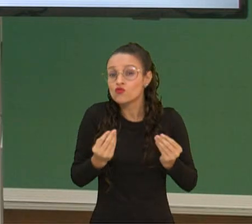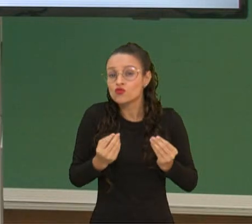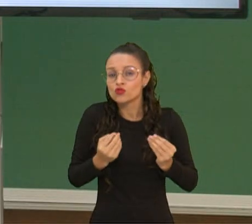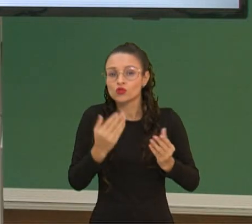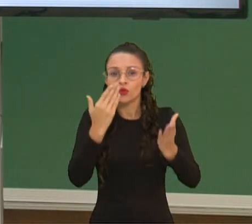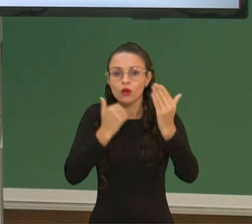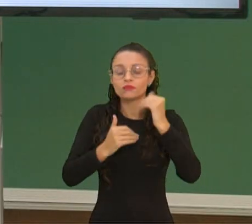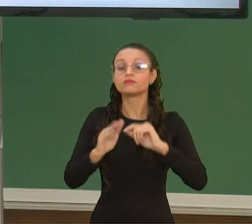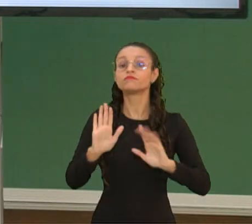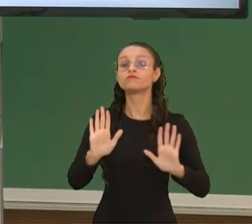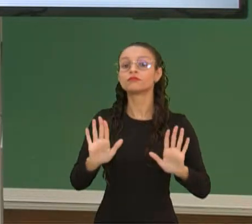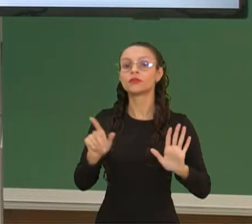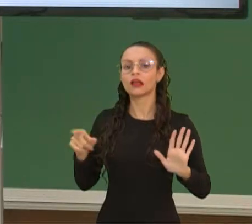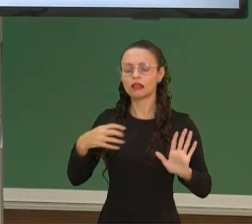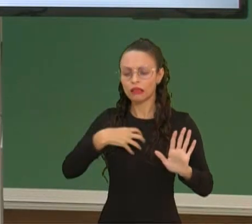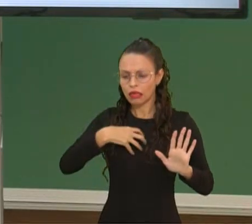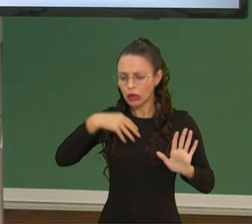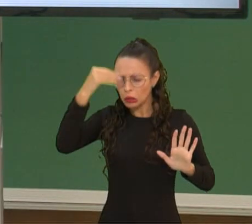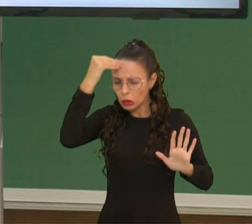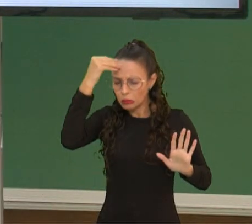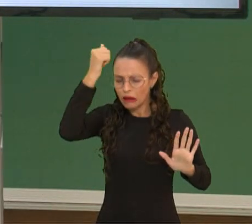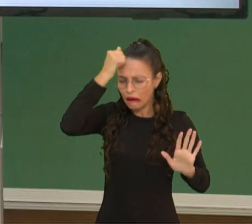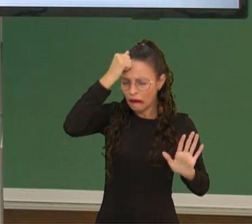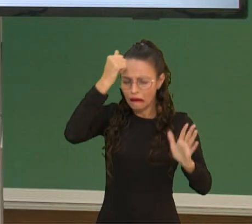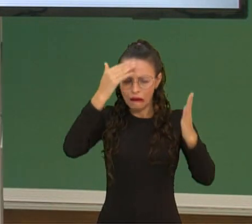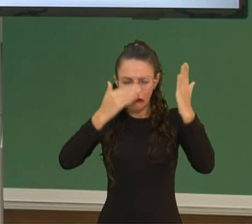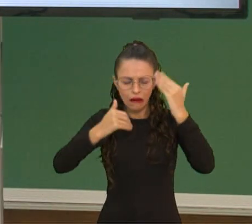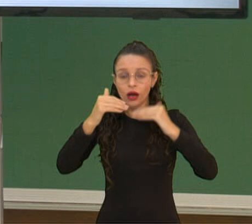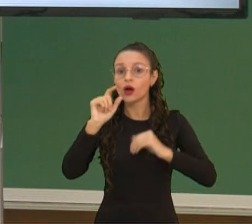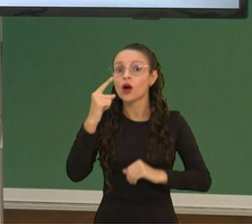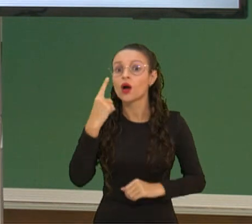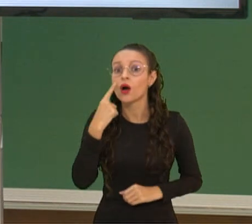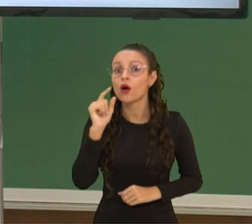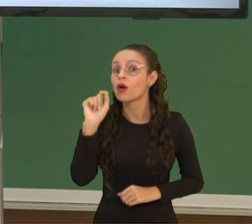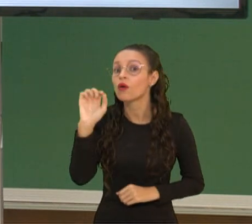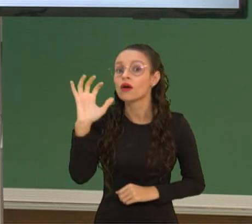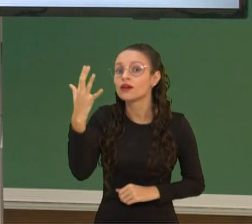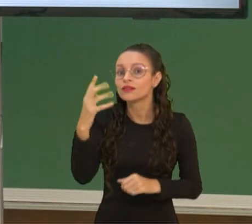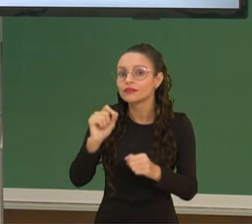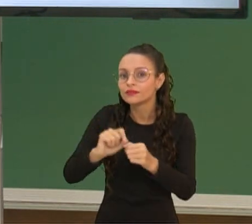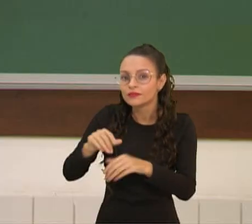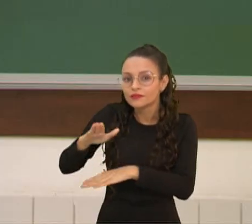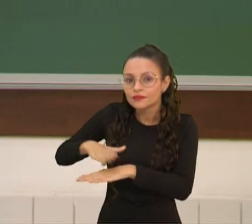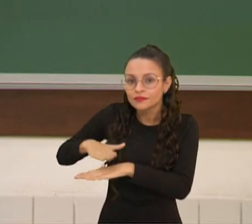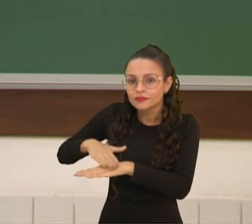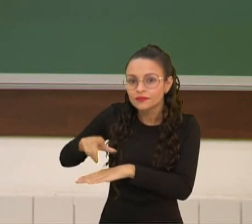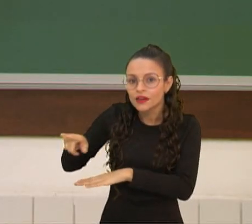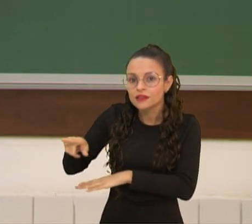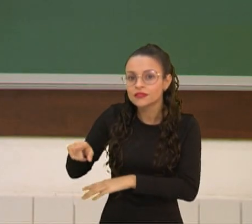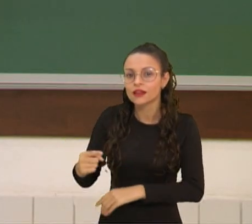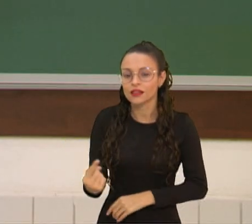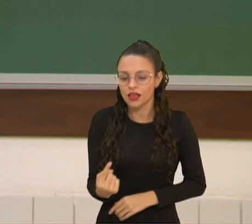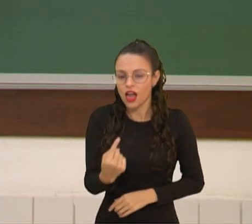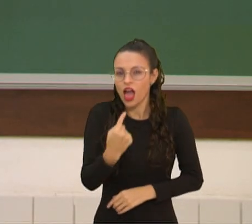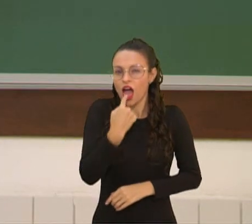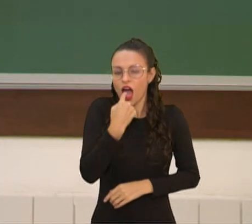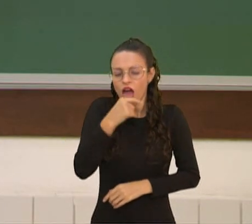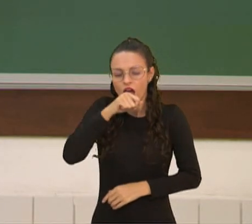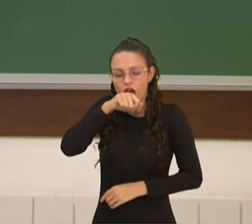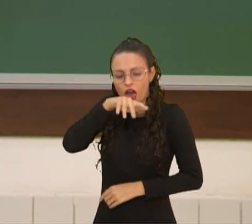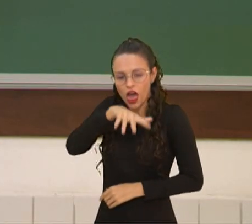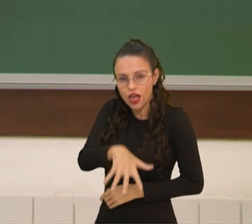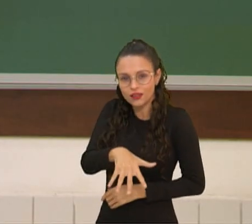só que aí ela se sente culpada arrependida e olha só o que essa pessoa faz ela induz o vômito